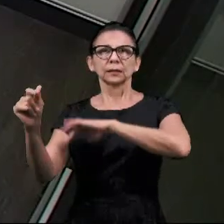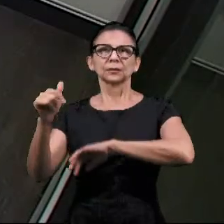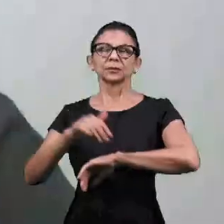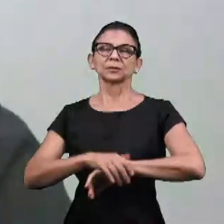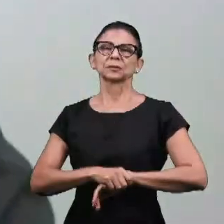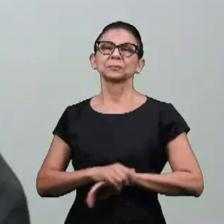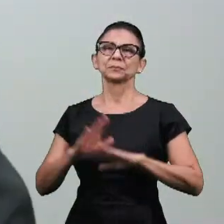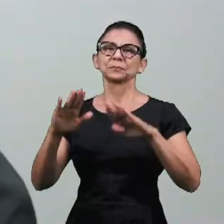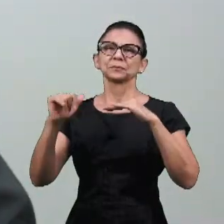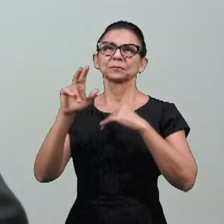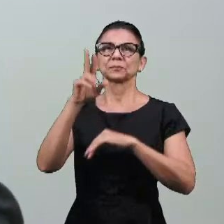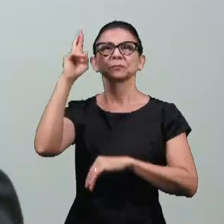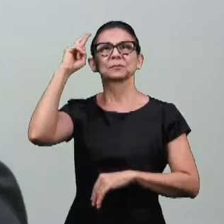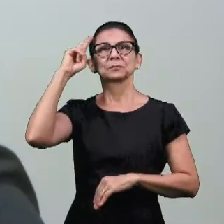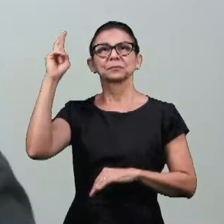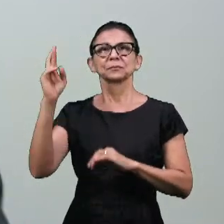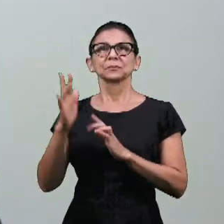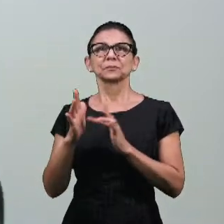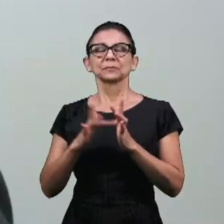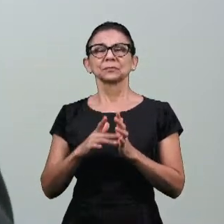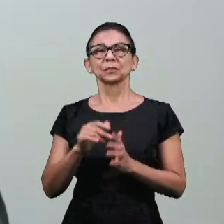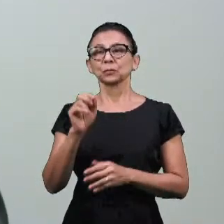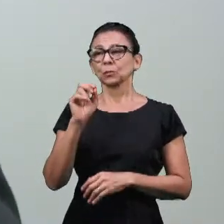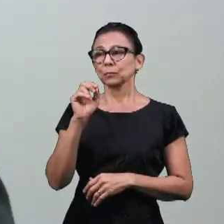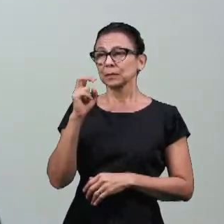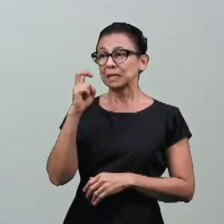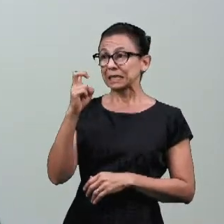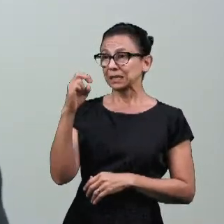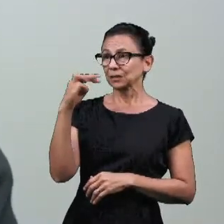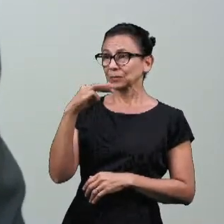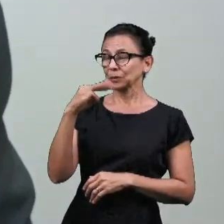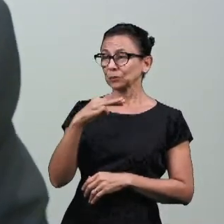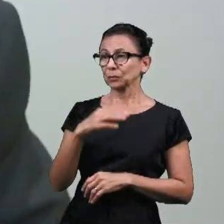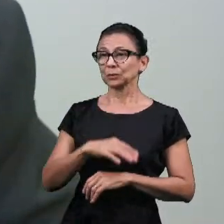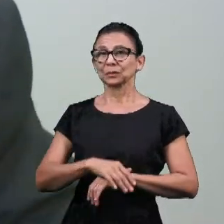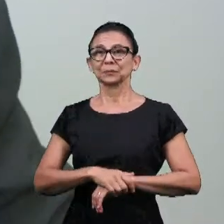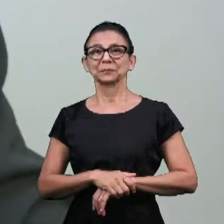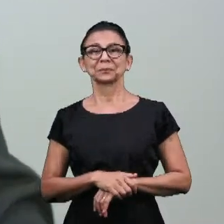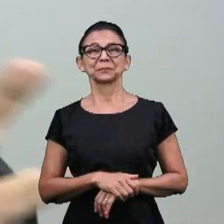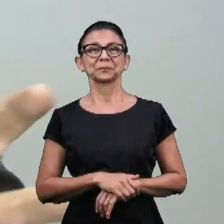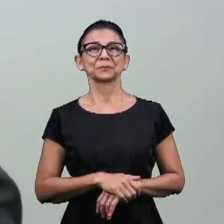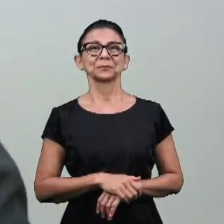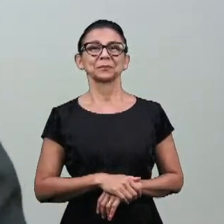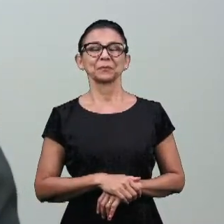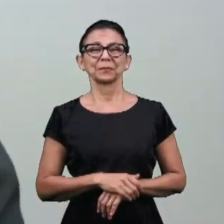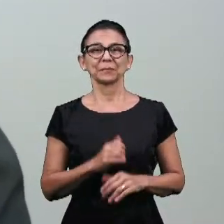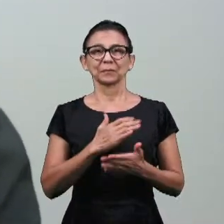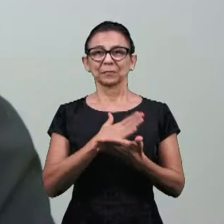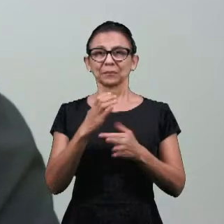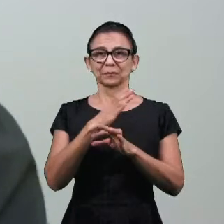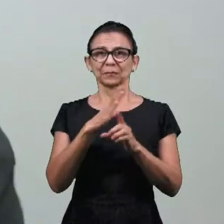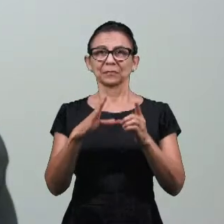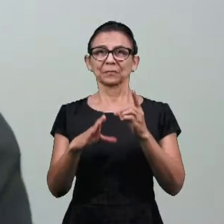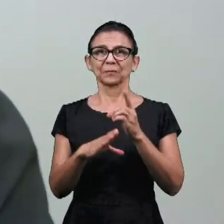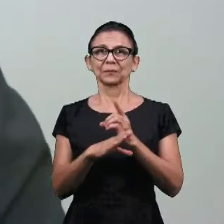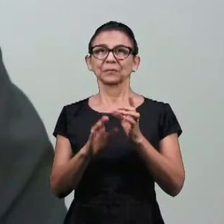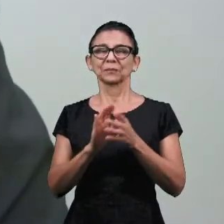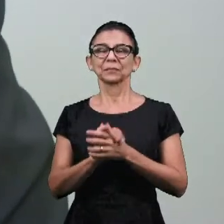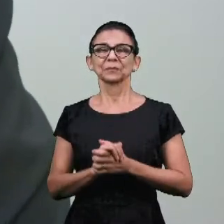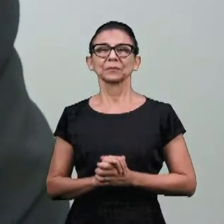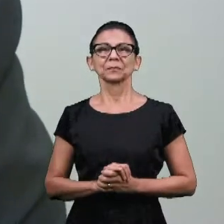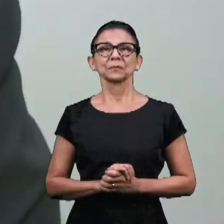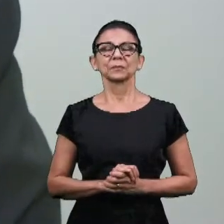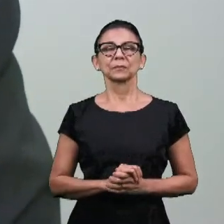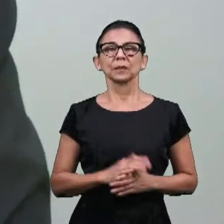seja o nome do Senhor Jesus. Pastor, faltam 5 minutos. O texto de hoje, e uma breve introdução do texto da palavra. Muito bem,